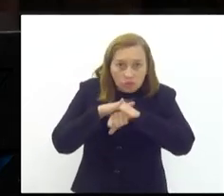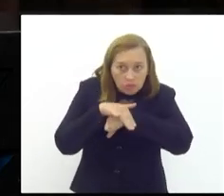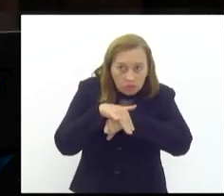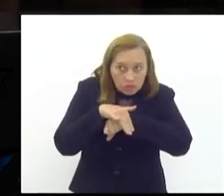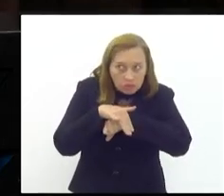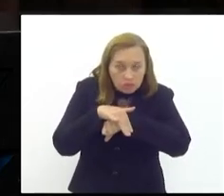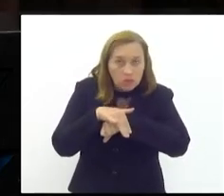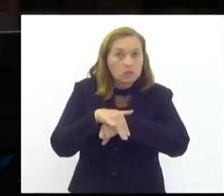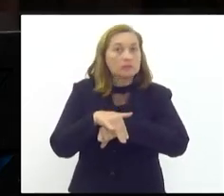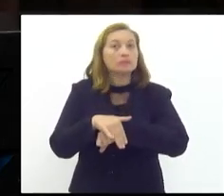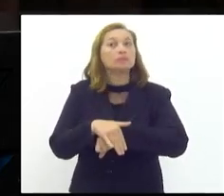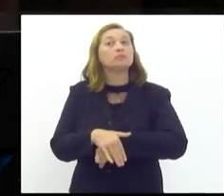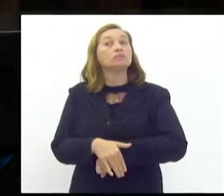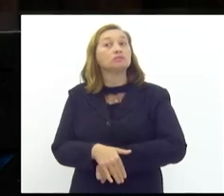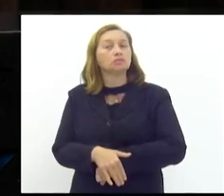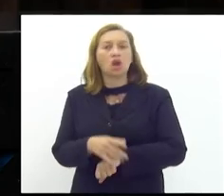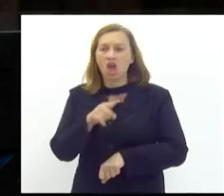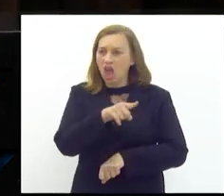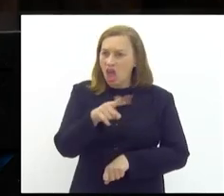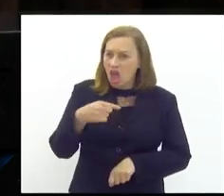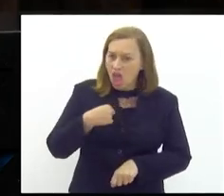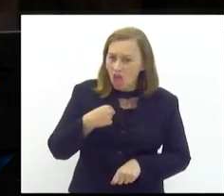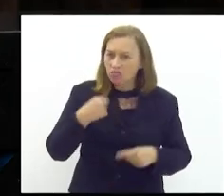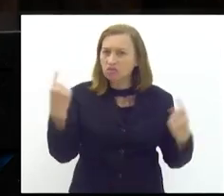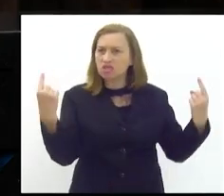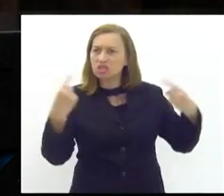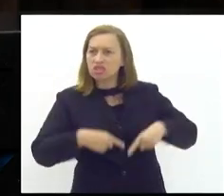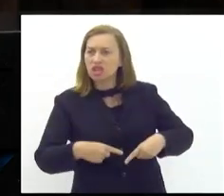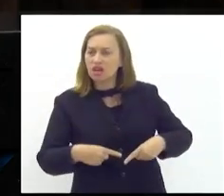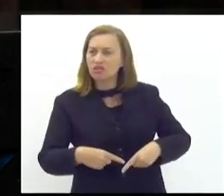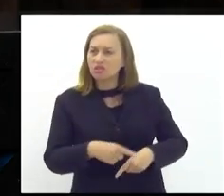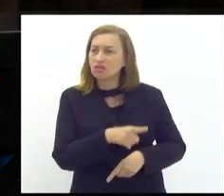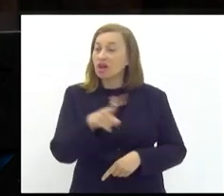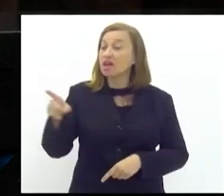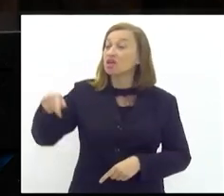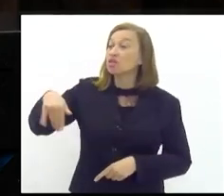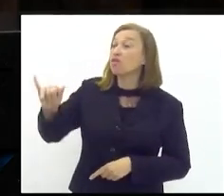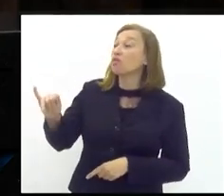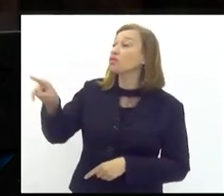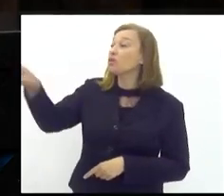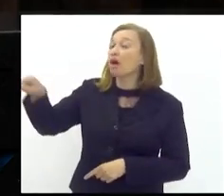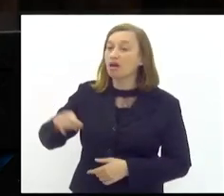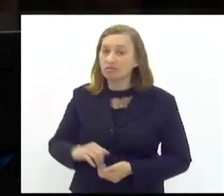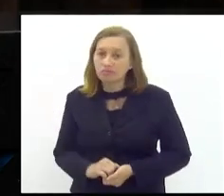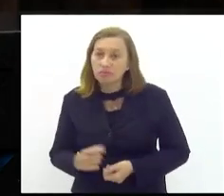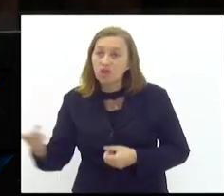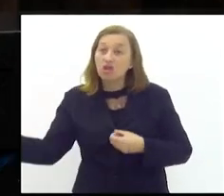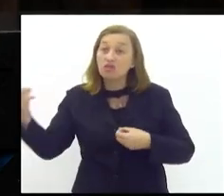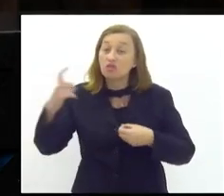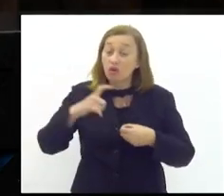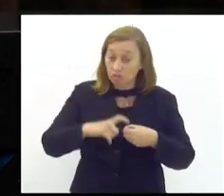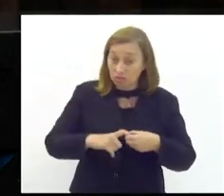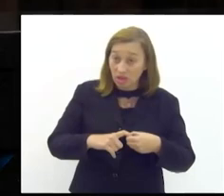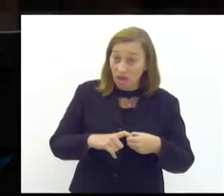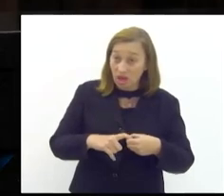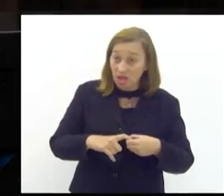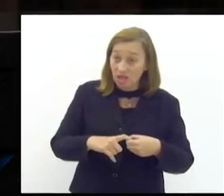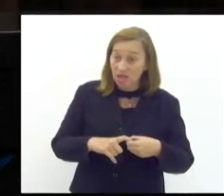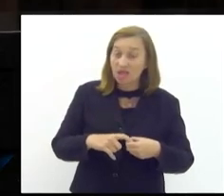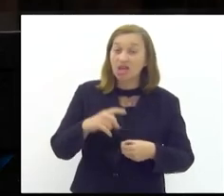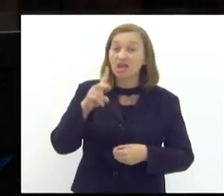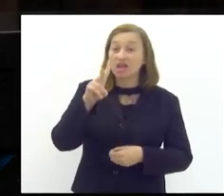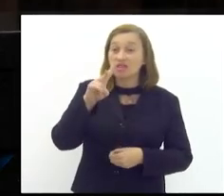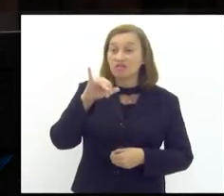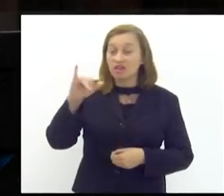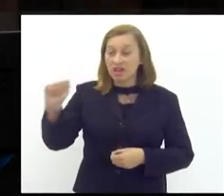eu desafio alguém aí a Nova Iguaçu e voltada pela Via Light